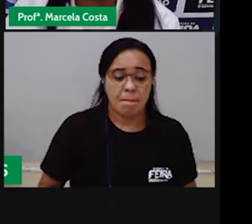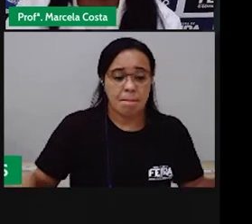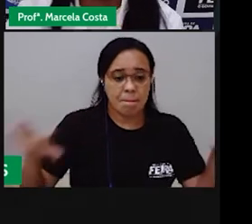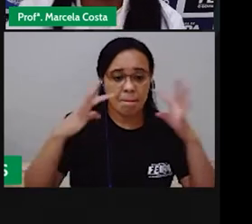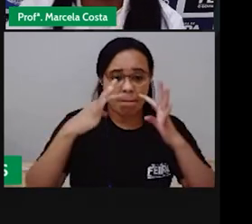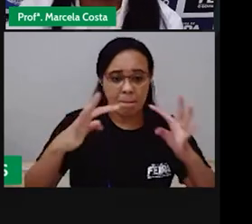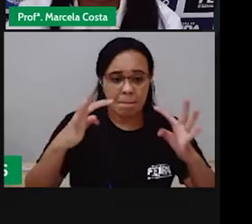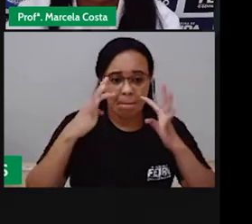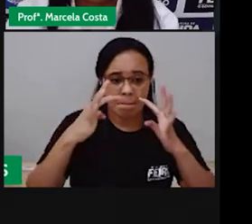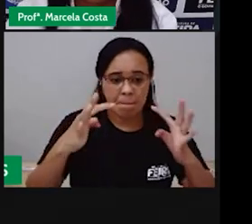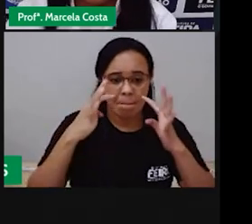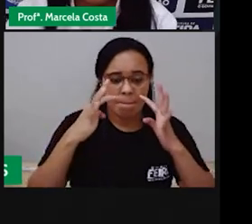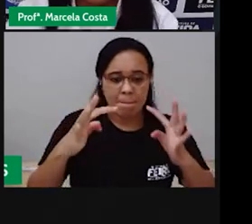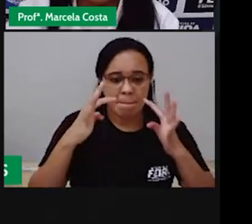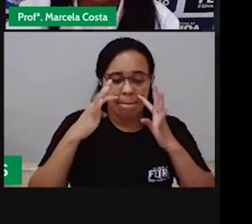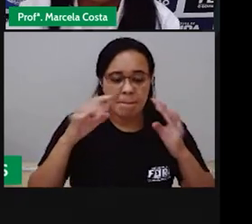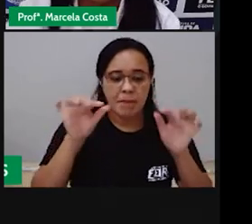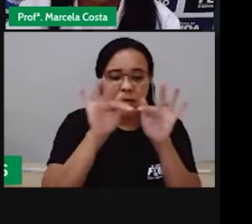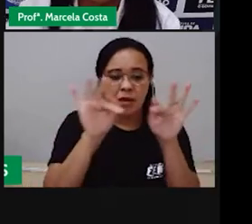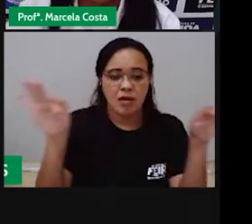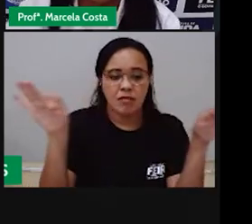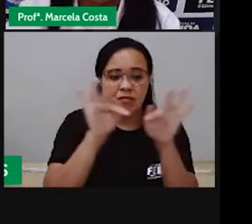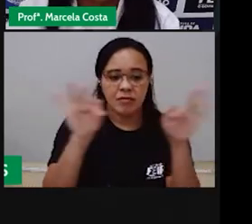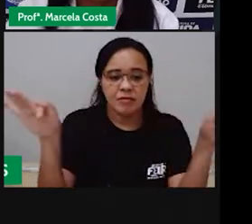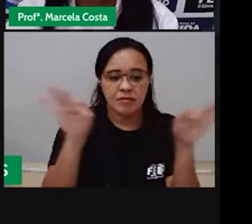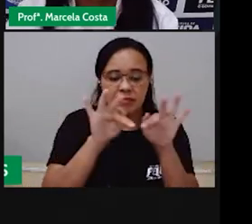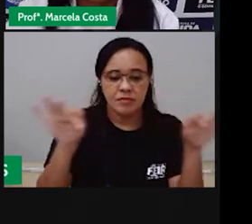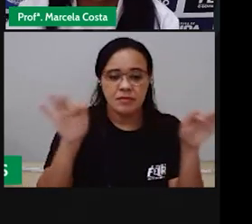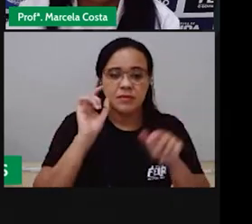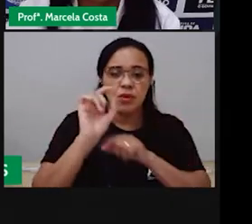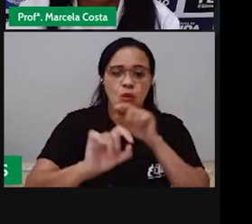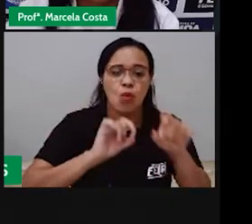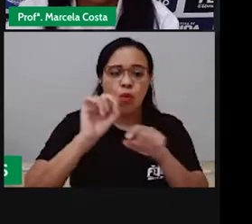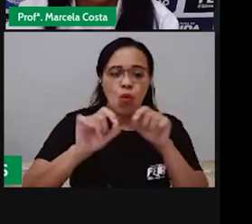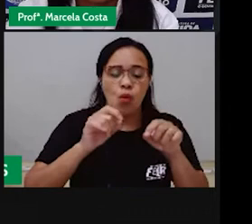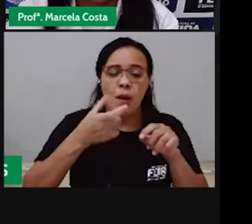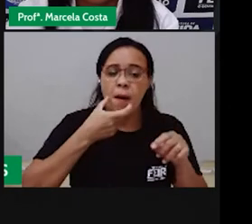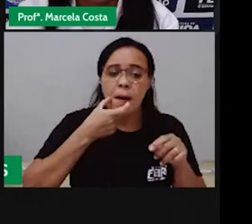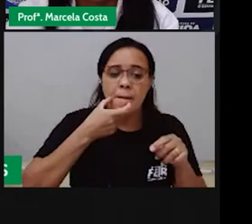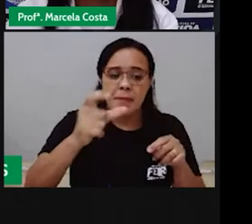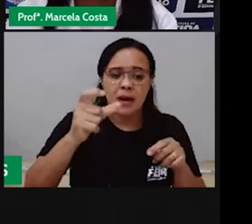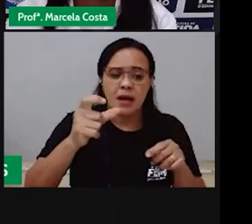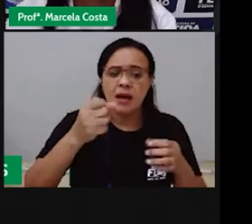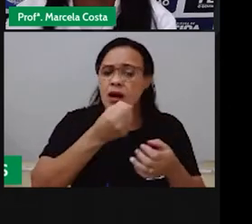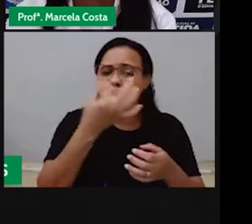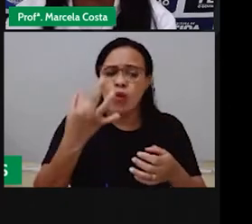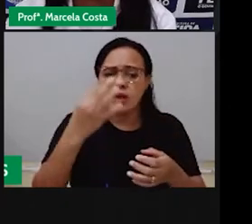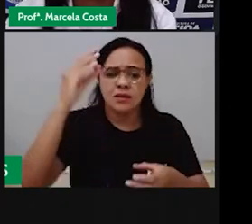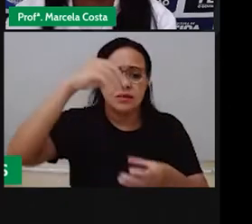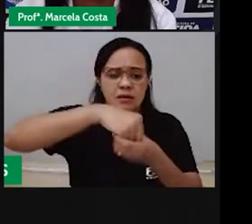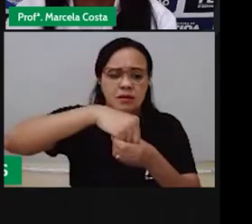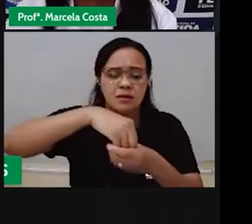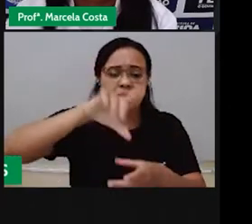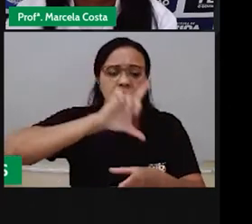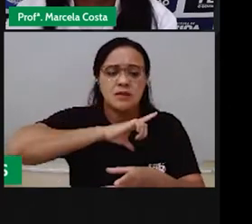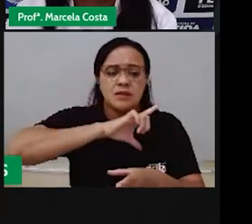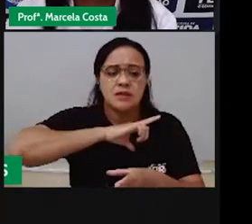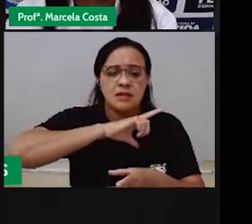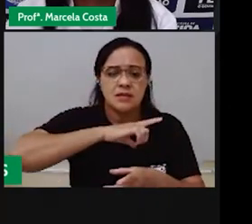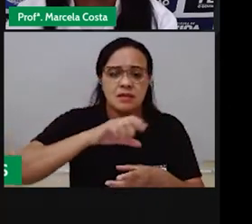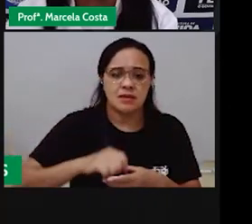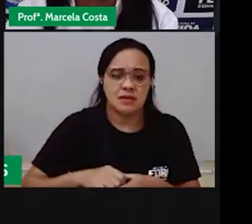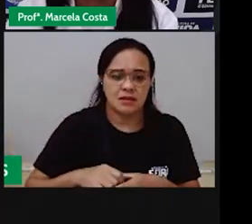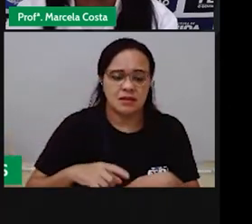Observem a formação dessa frase. Vamos ver quantas palavras tem aqui nessa frase? Uma,